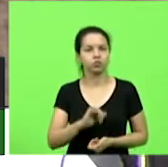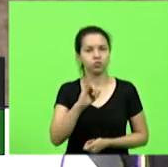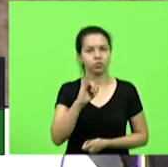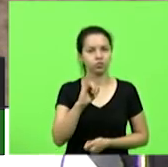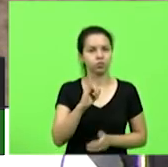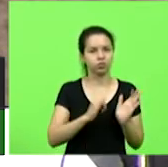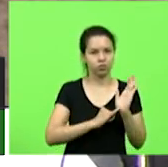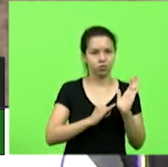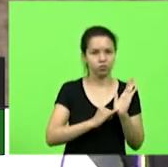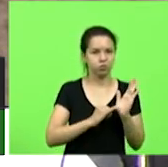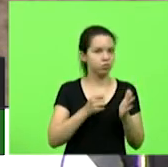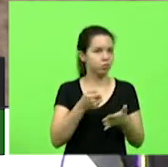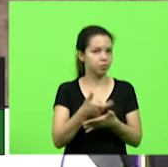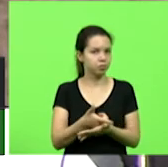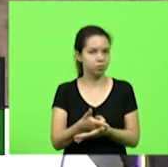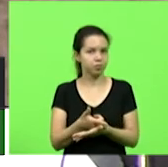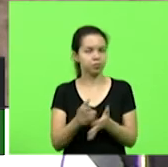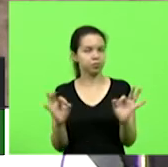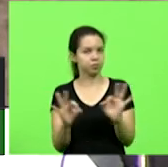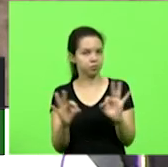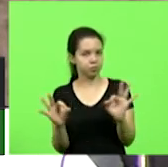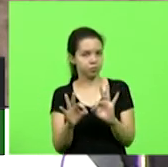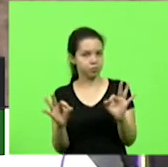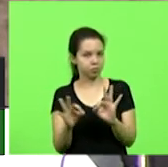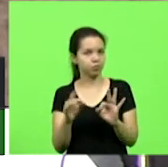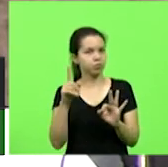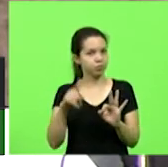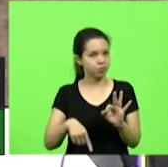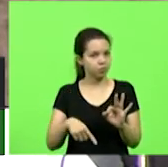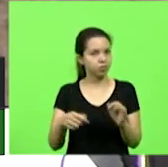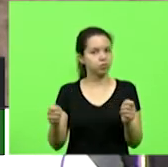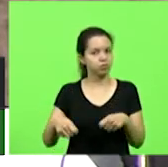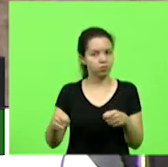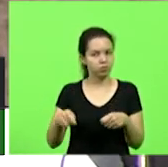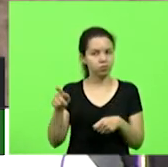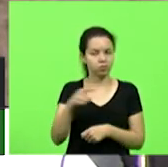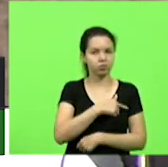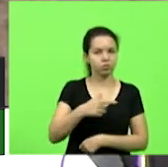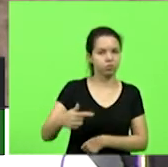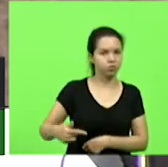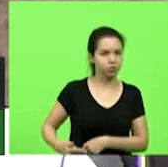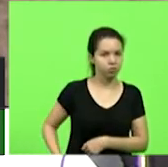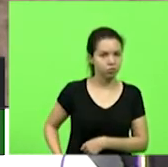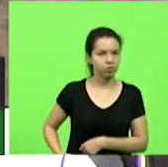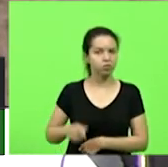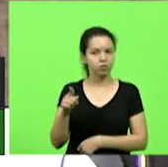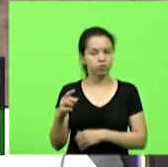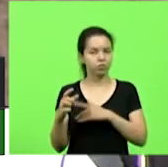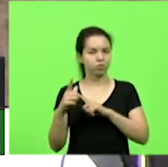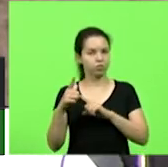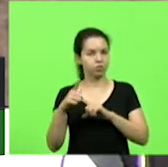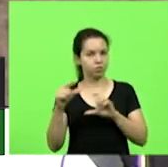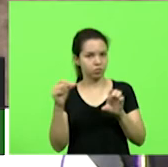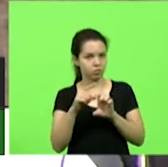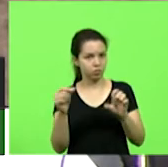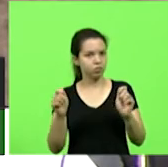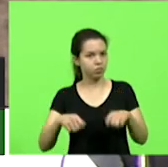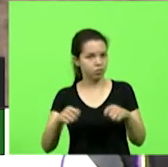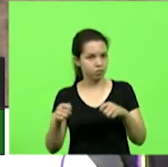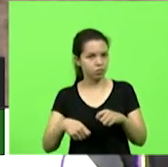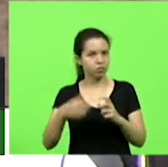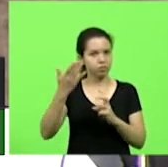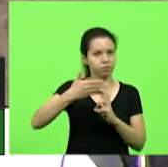não pagos. Então, isso é o prefis, é a oportunidade do governo, do empreendedor tem de reparcelar,